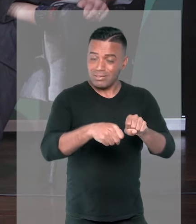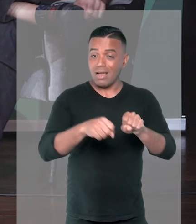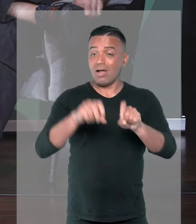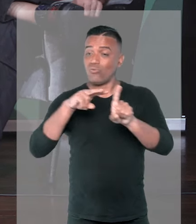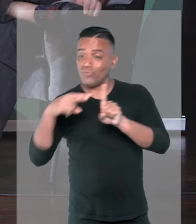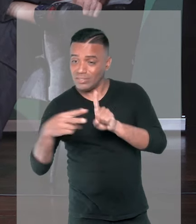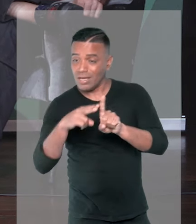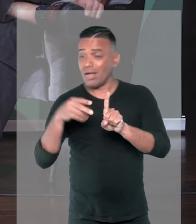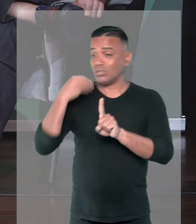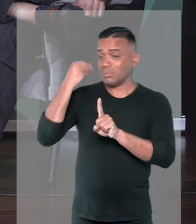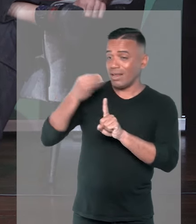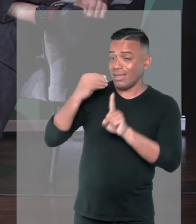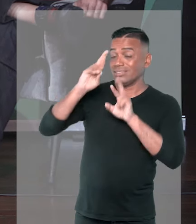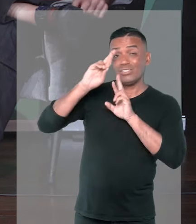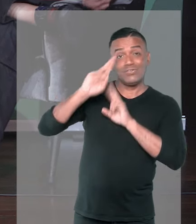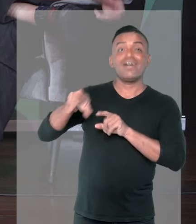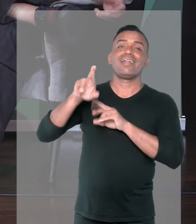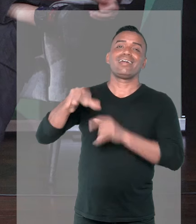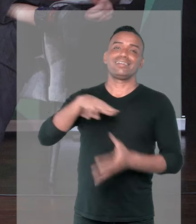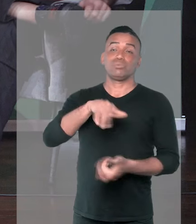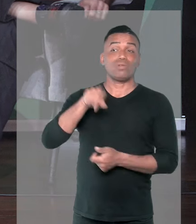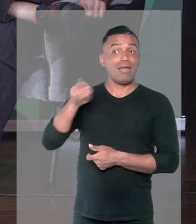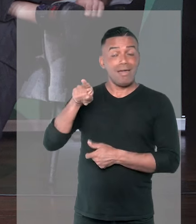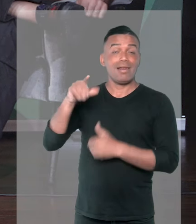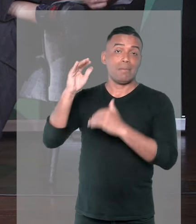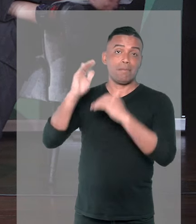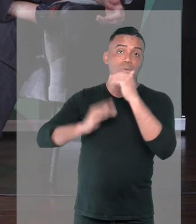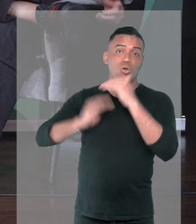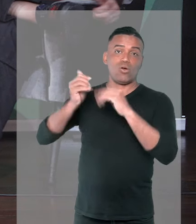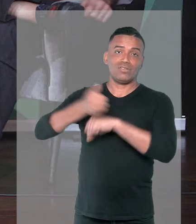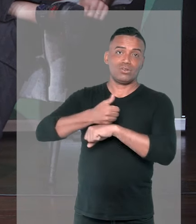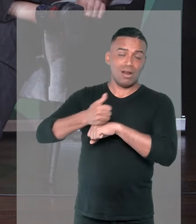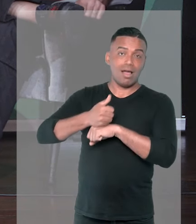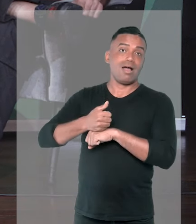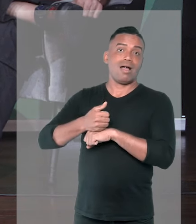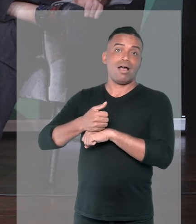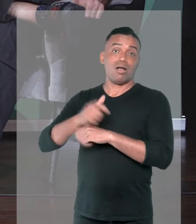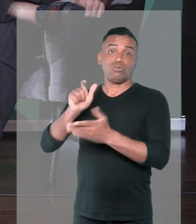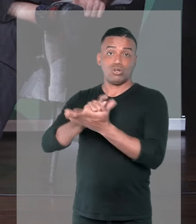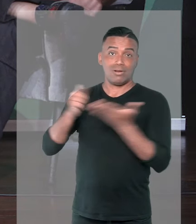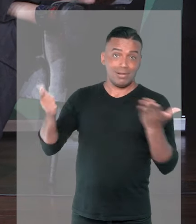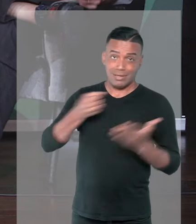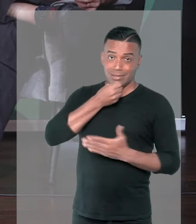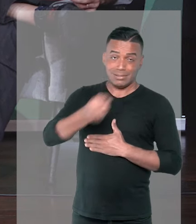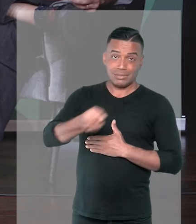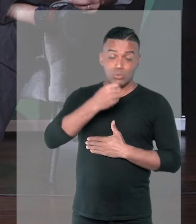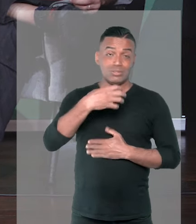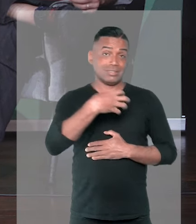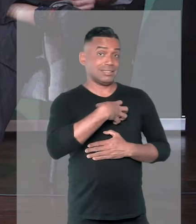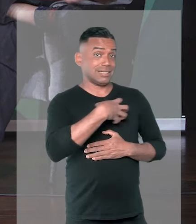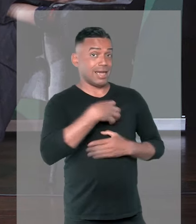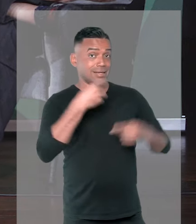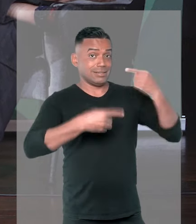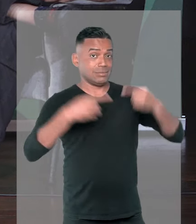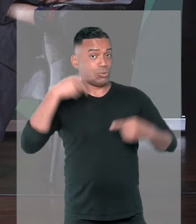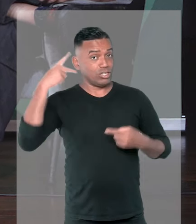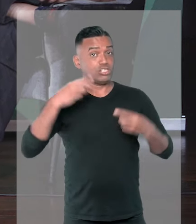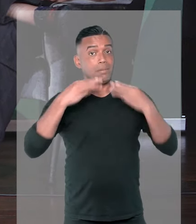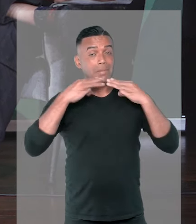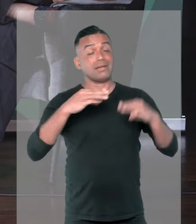complementares de mundo né Ela é uma jornalista que fez Ciência Política e e marketing e eu sou um